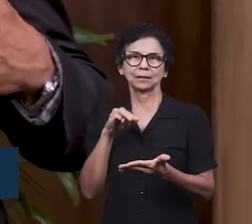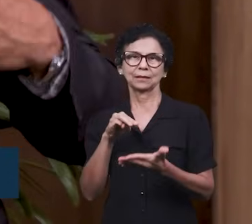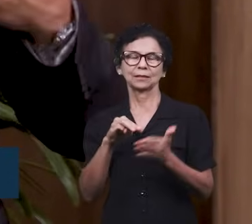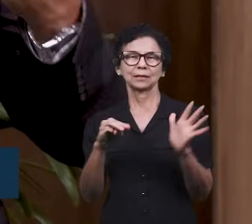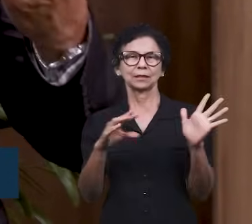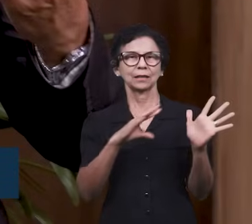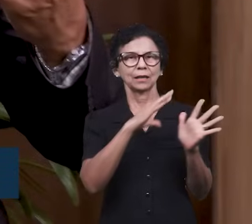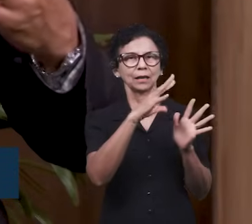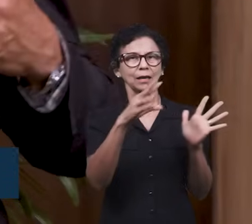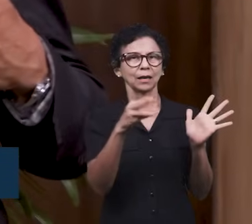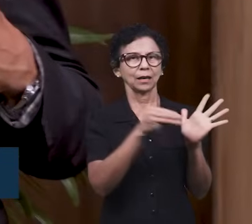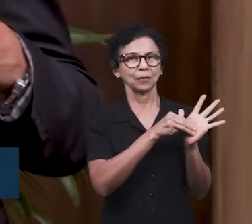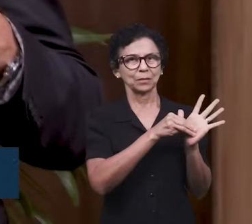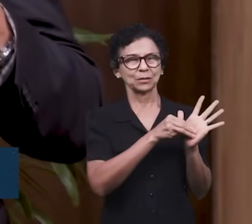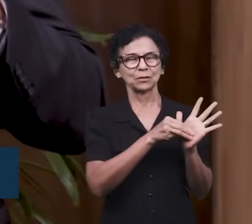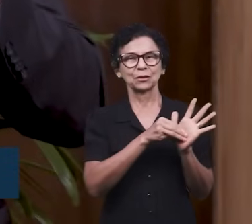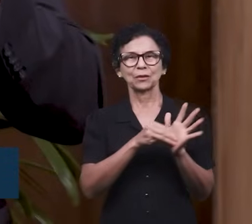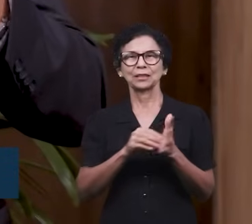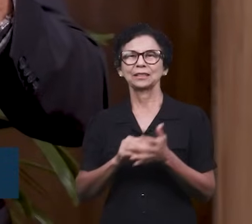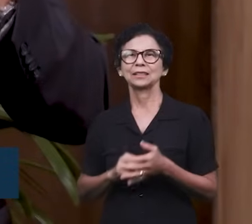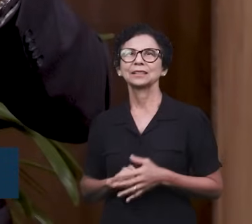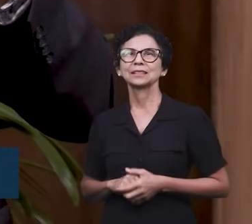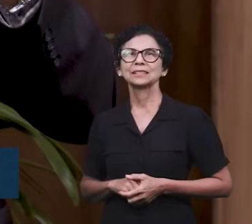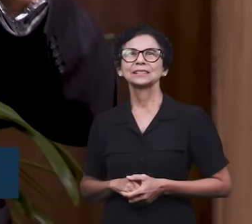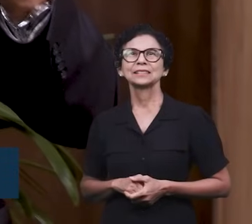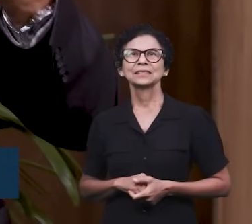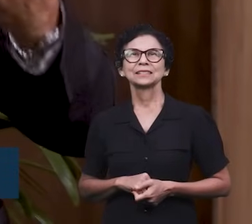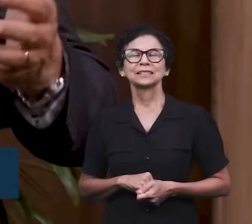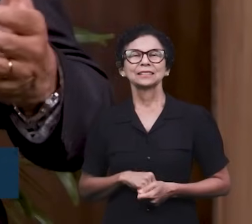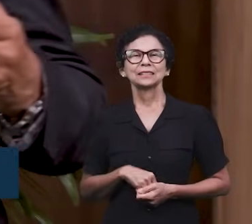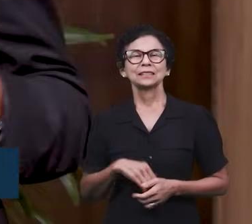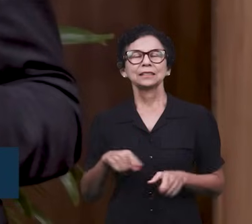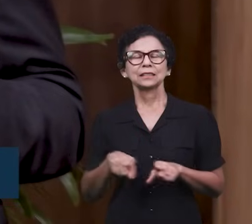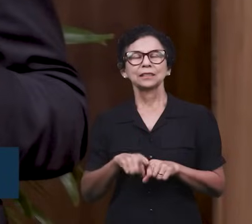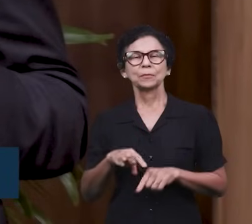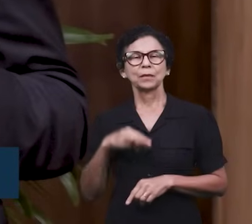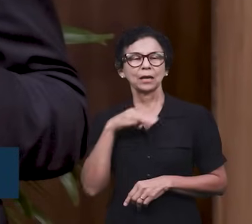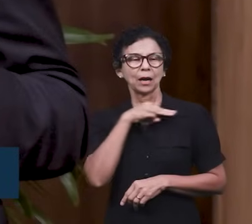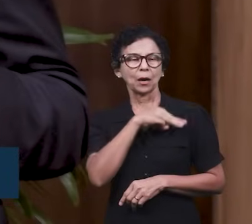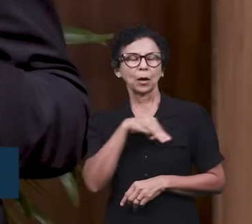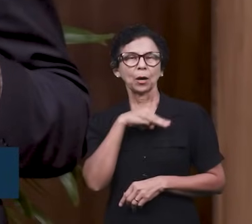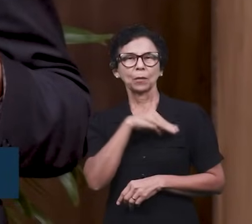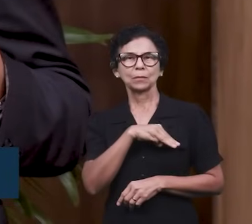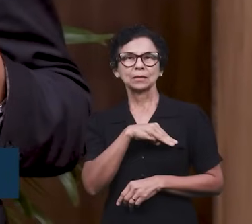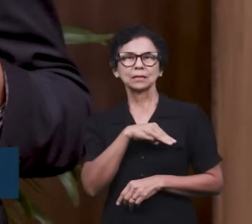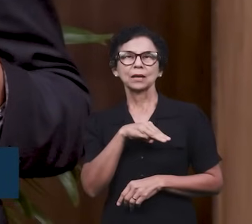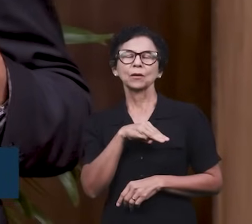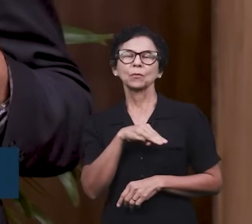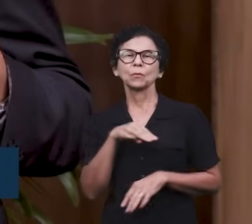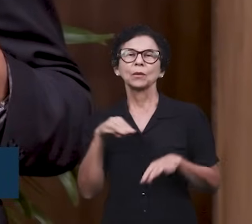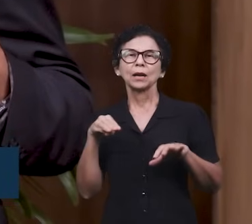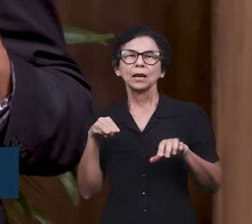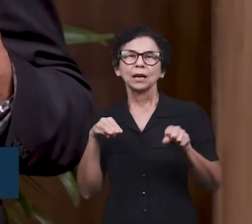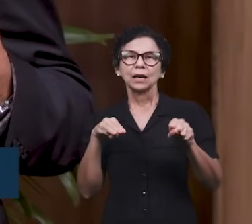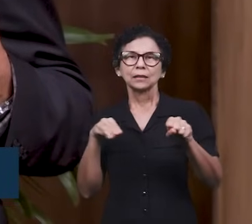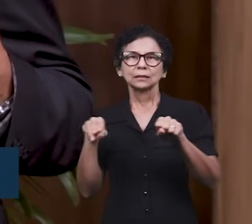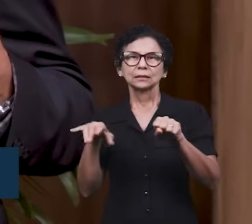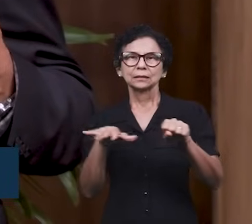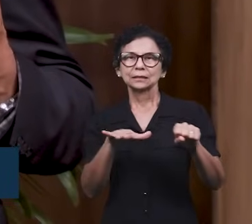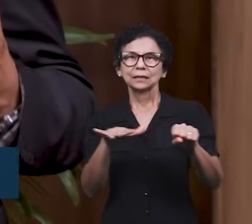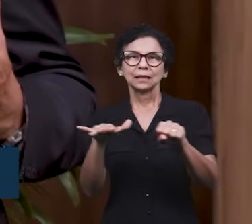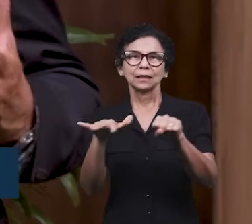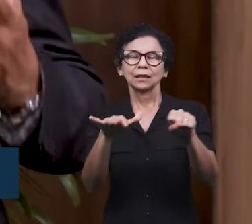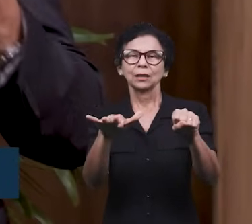Missão Amazônia e a Missão Sertão. E o pastor Josias, ele